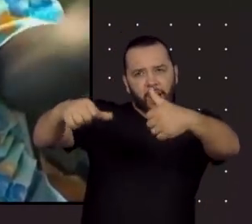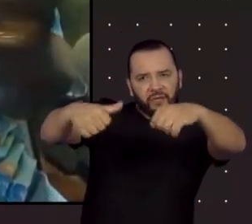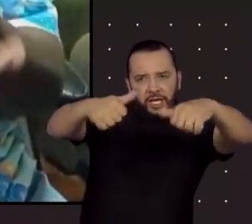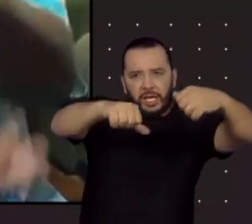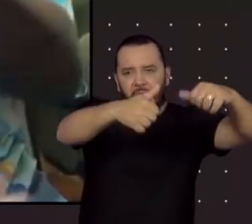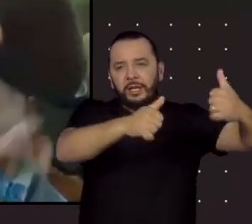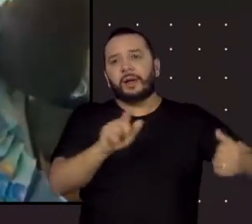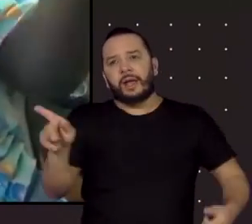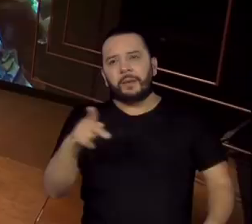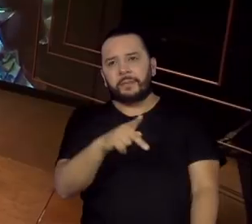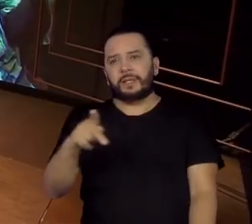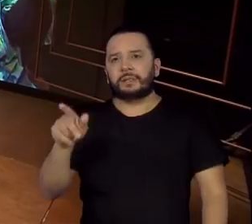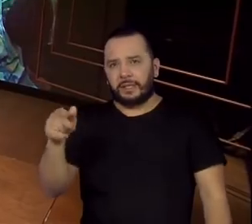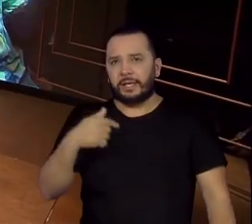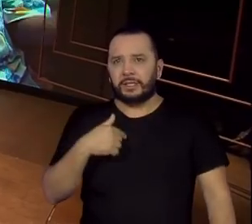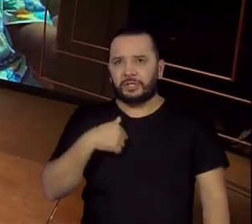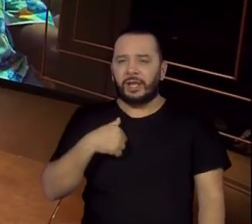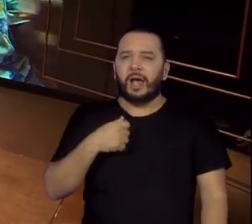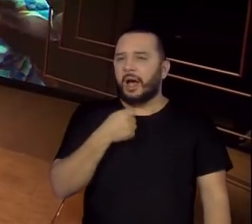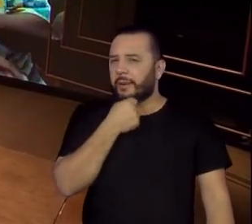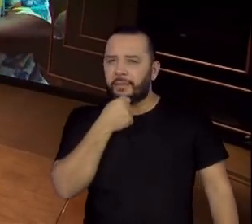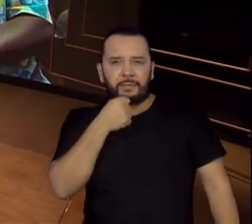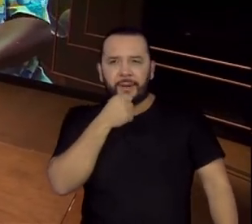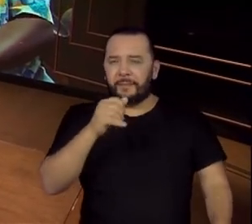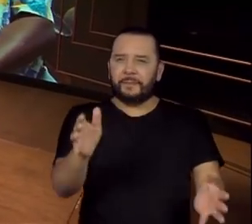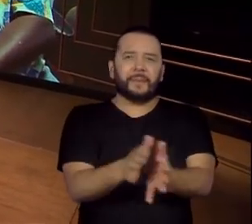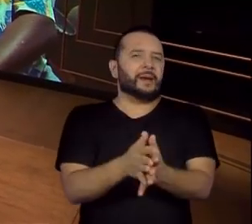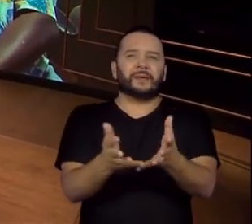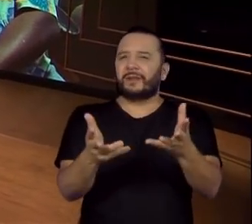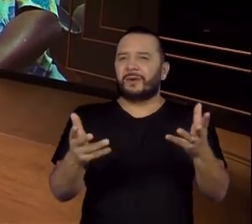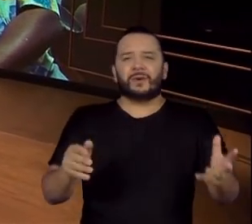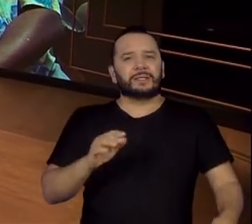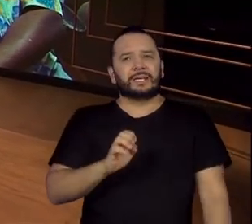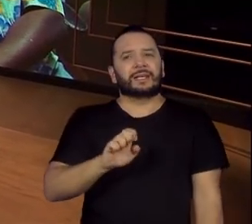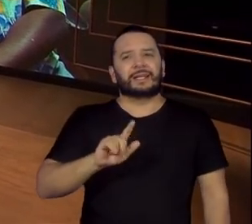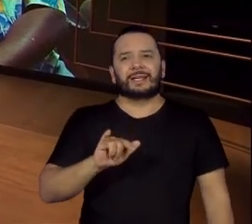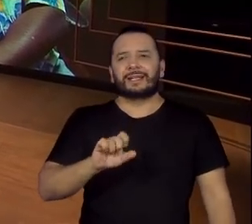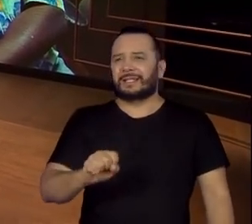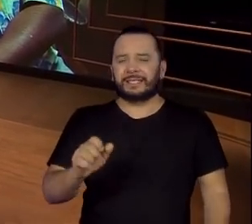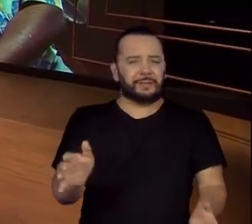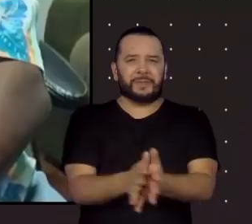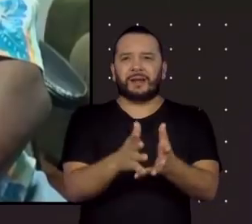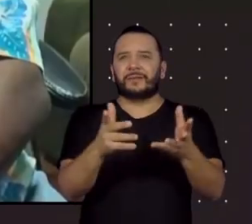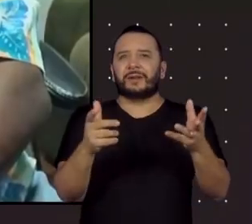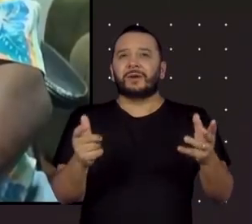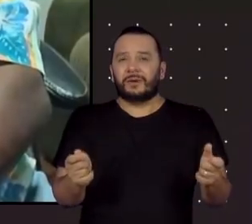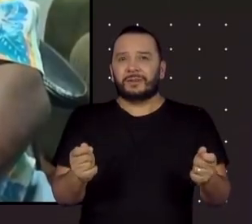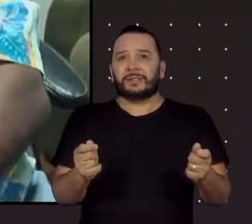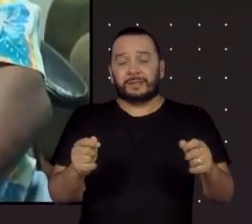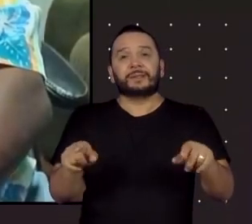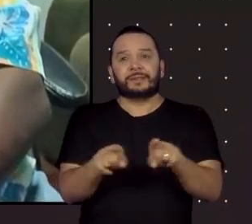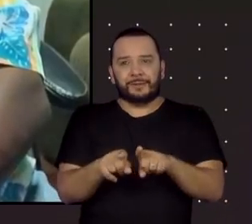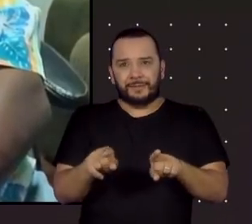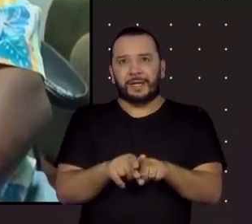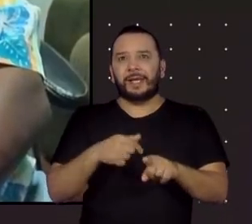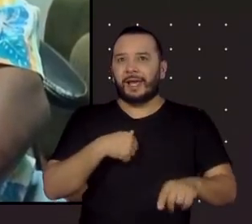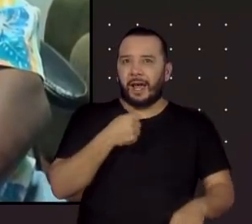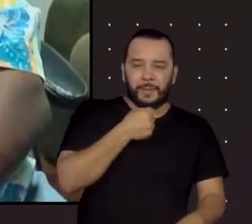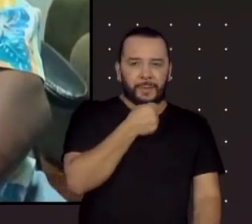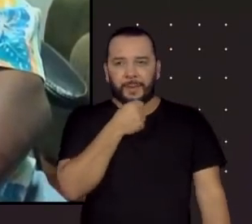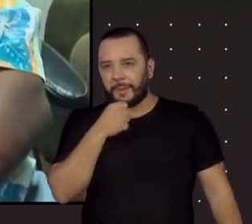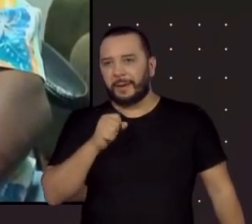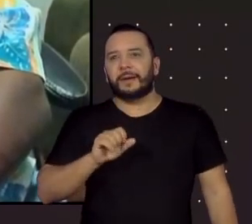E aí ela cantou, maravilhosa, como sempre. E chegou um momento em que ela cantou essa música.